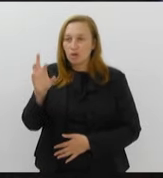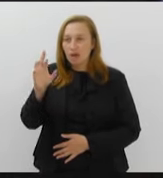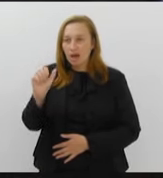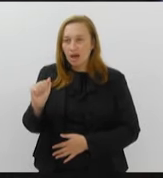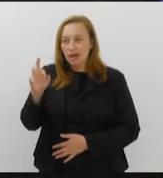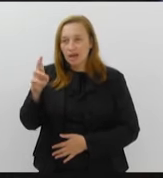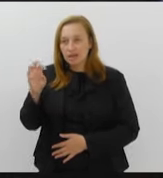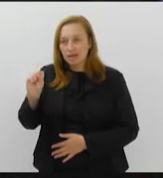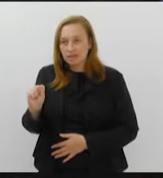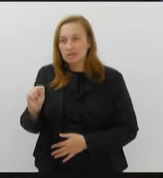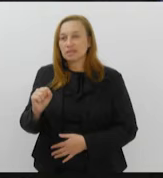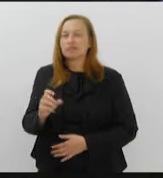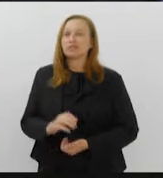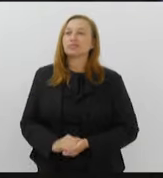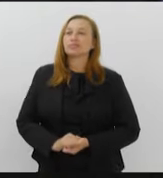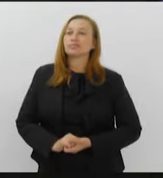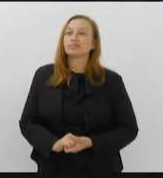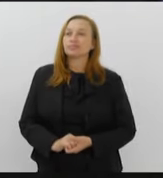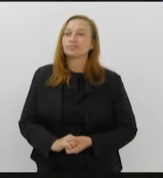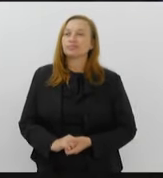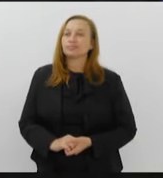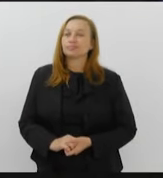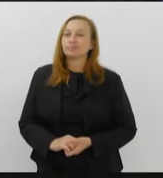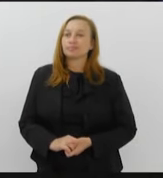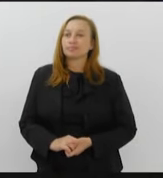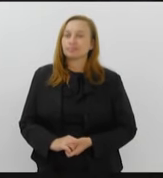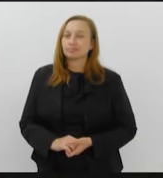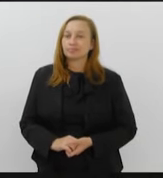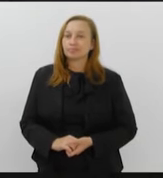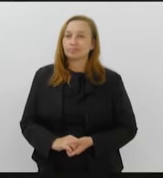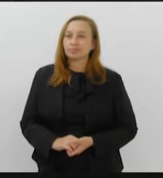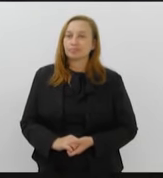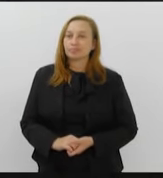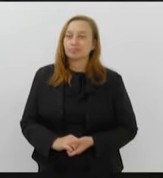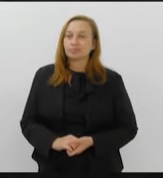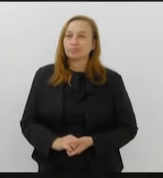Nosso nobre deputado Felipe Soares.